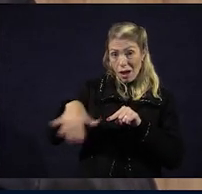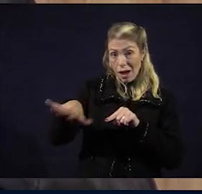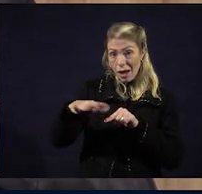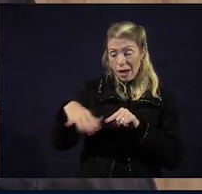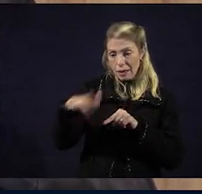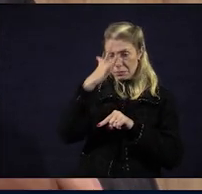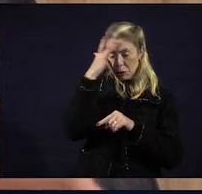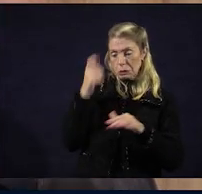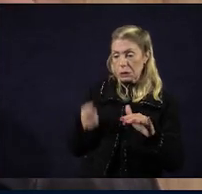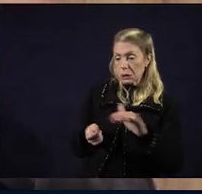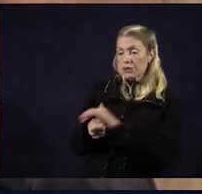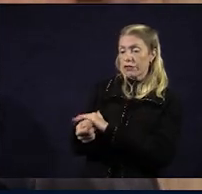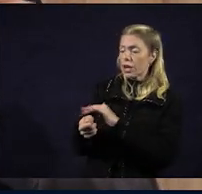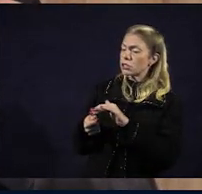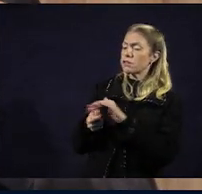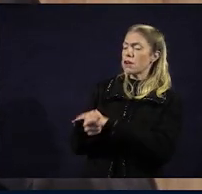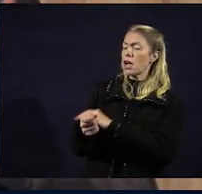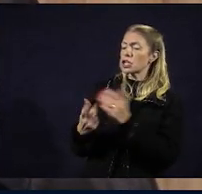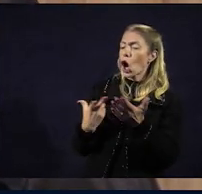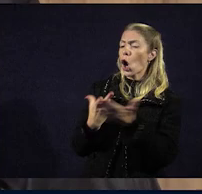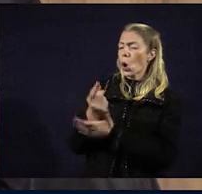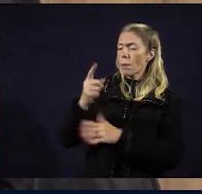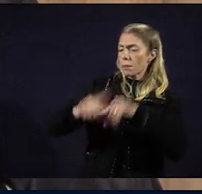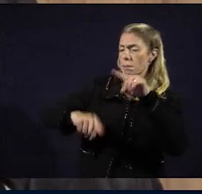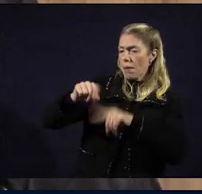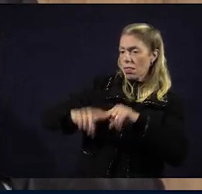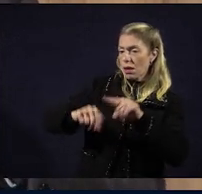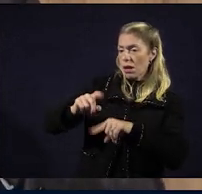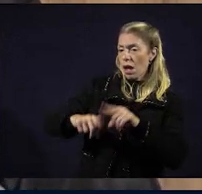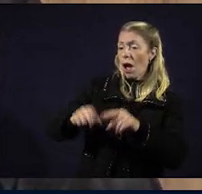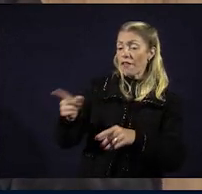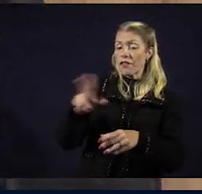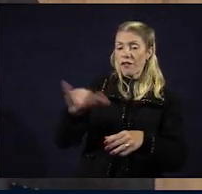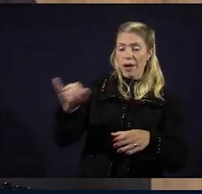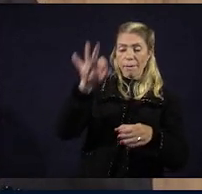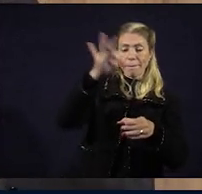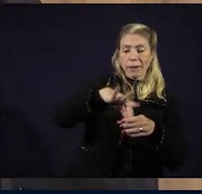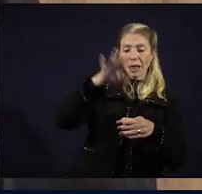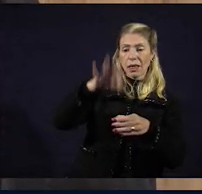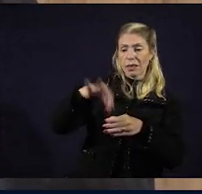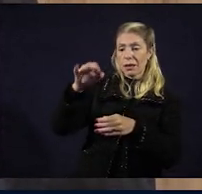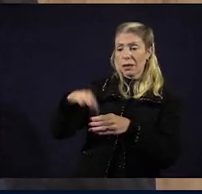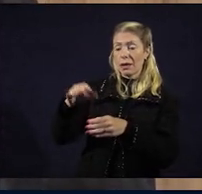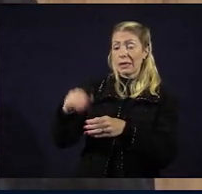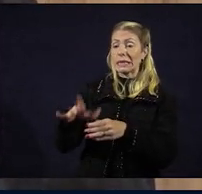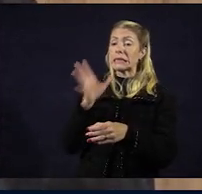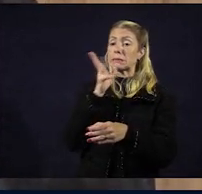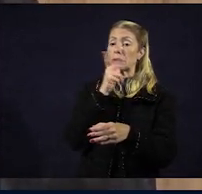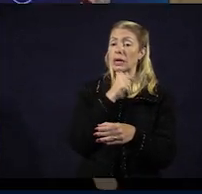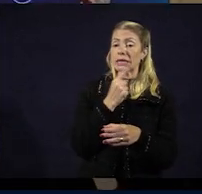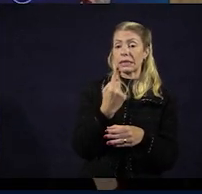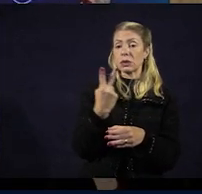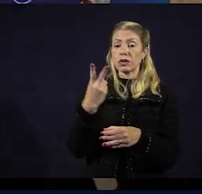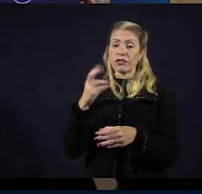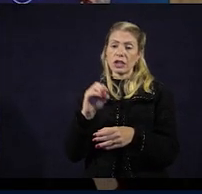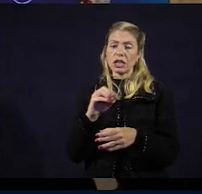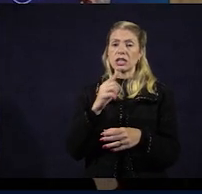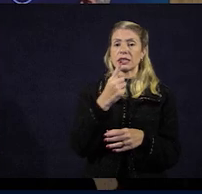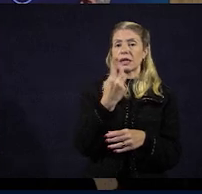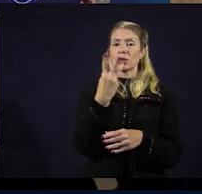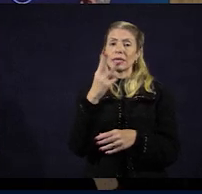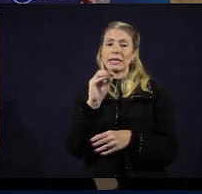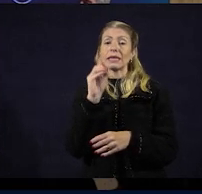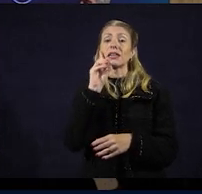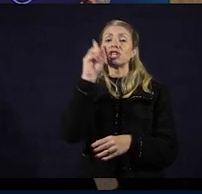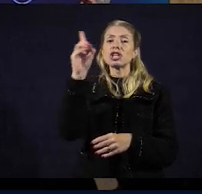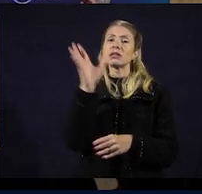começa a investir hoje comprando os insumos aí ele vai plantar ele corre daqui a 120 dias né então ele